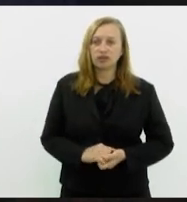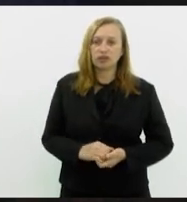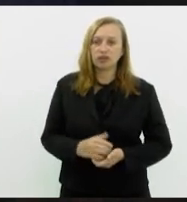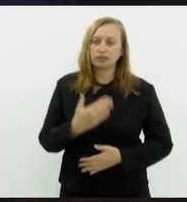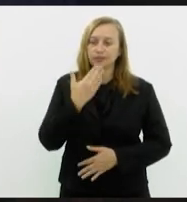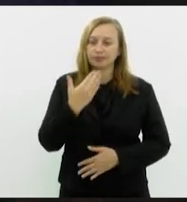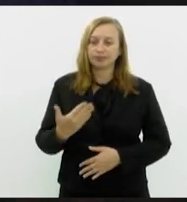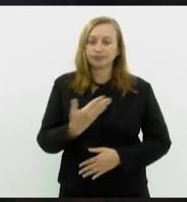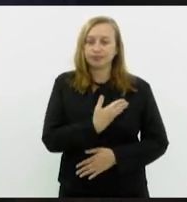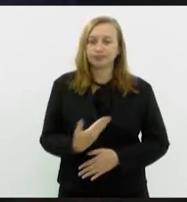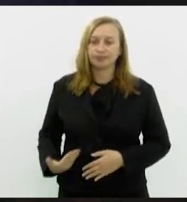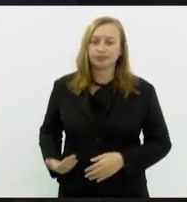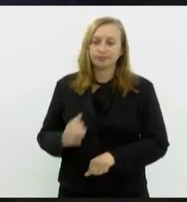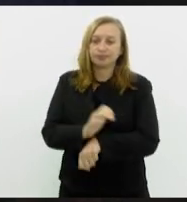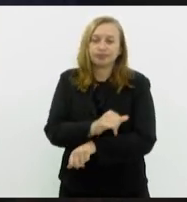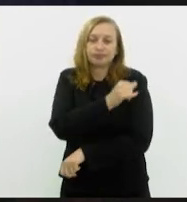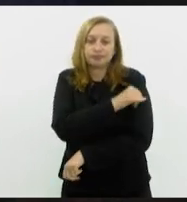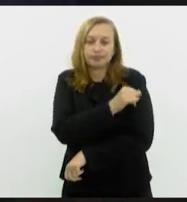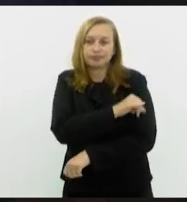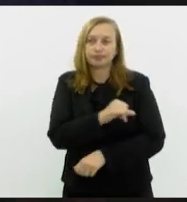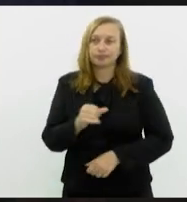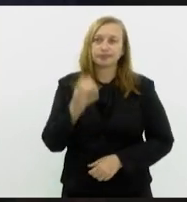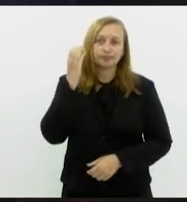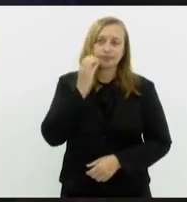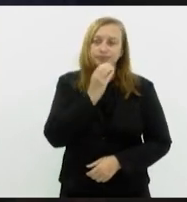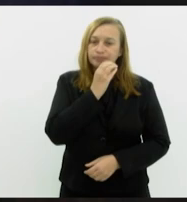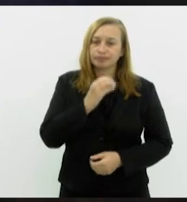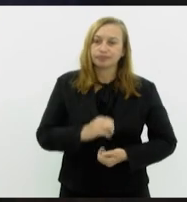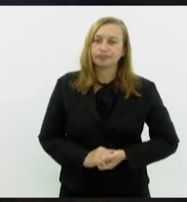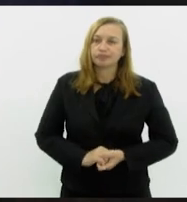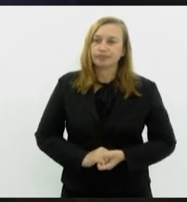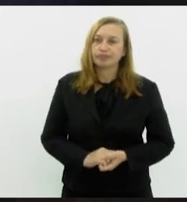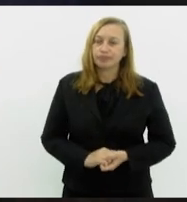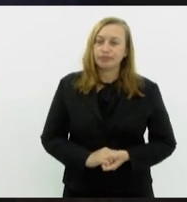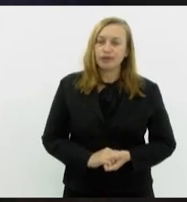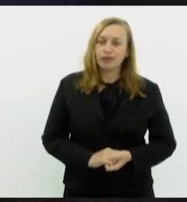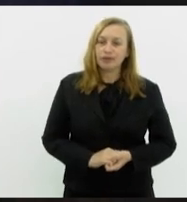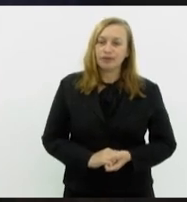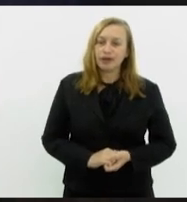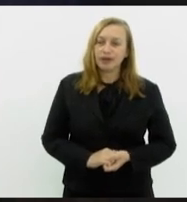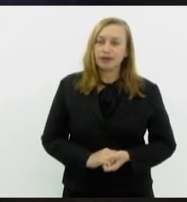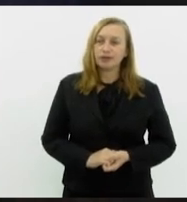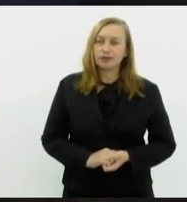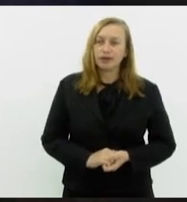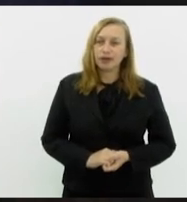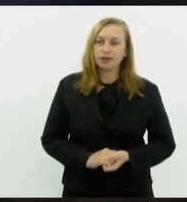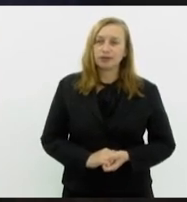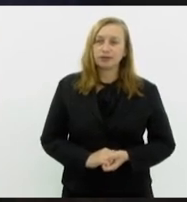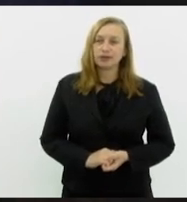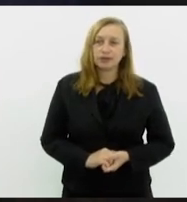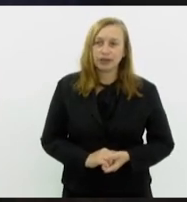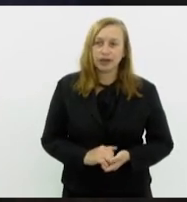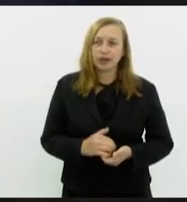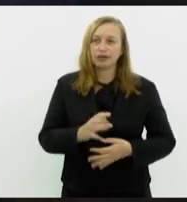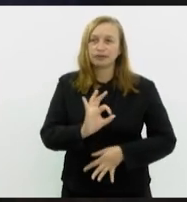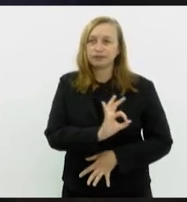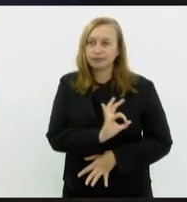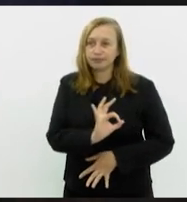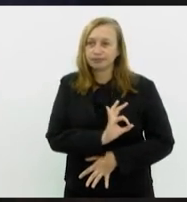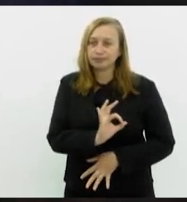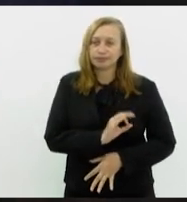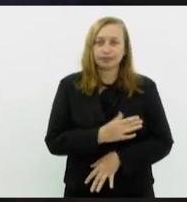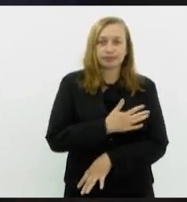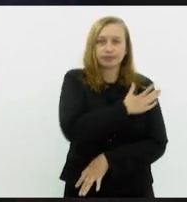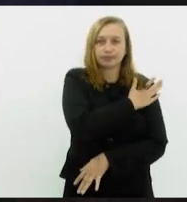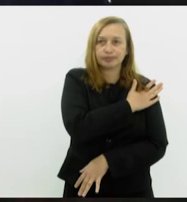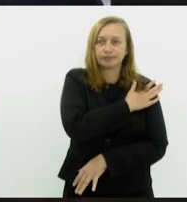solicita ao excelentíssimo senhor governador do estado do Rio de Janeiro, o senhor Cláudio Castro, a instituir a premiação pecuniária aos policiais do estado do Rio de